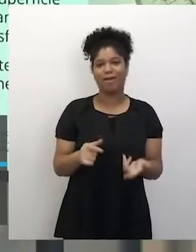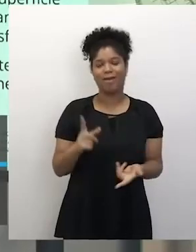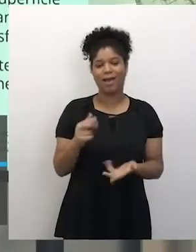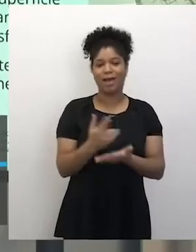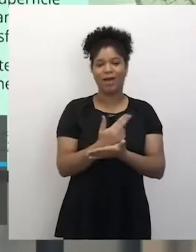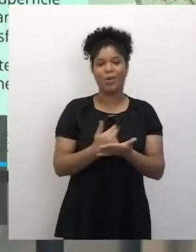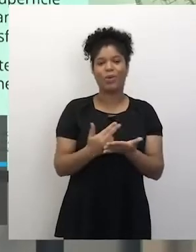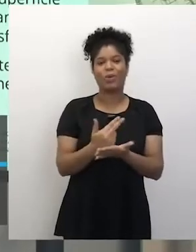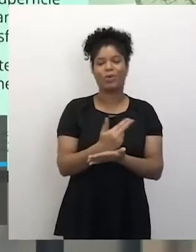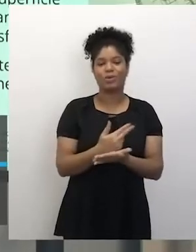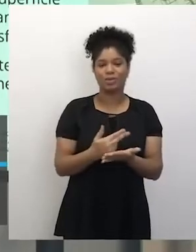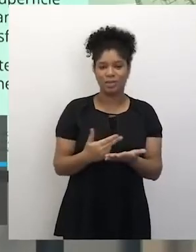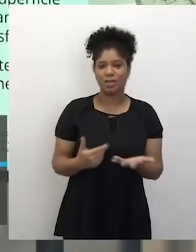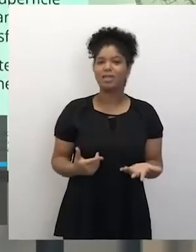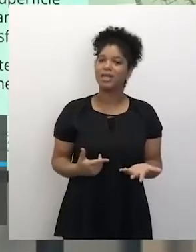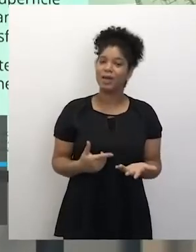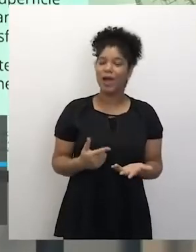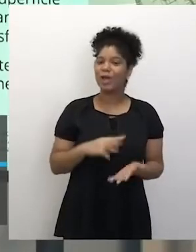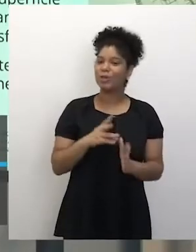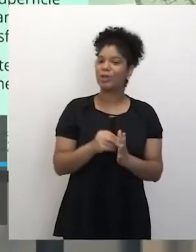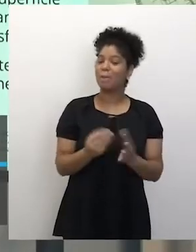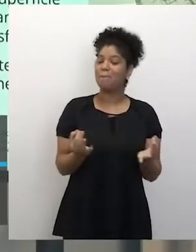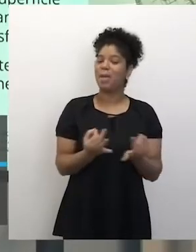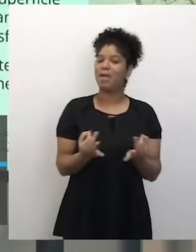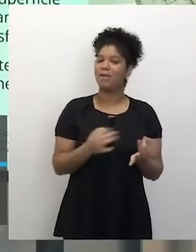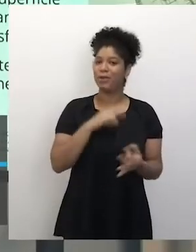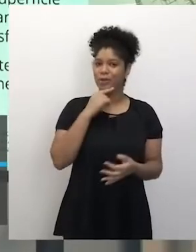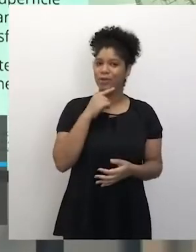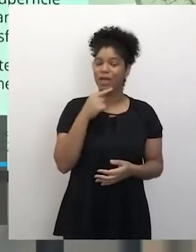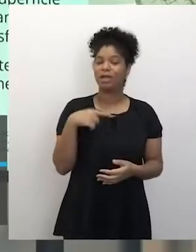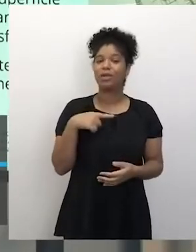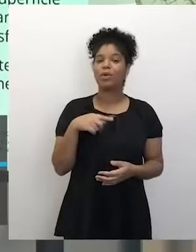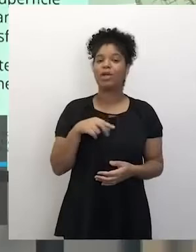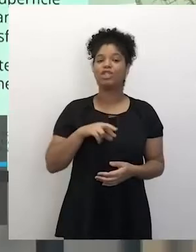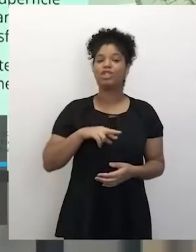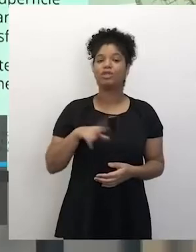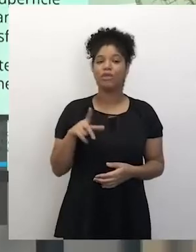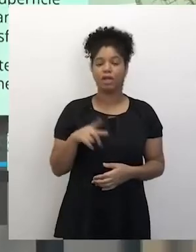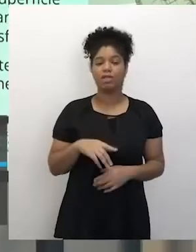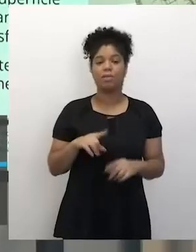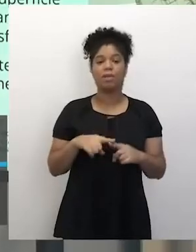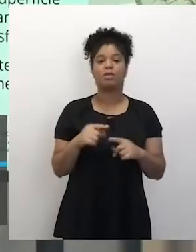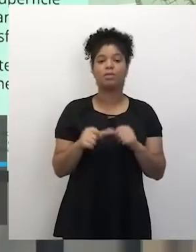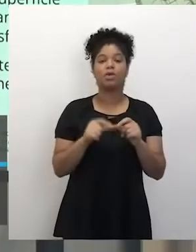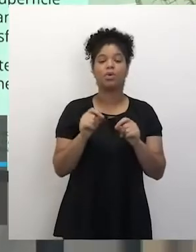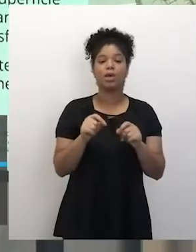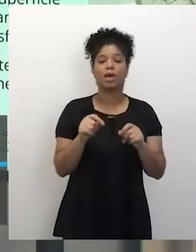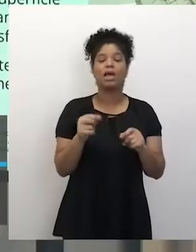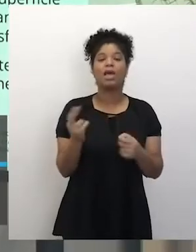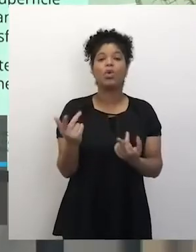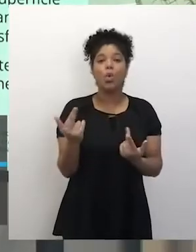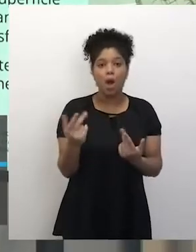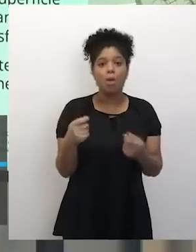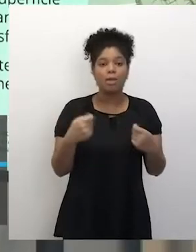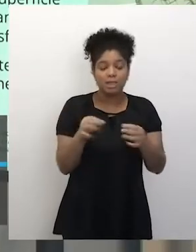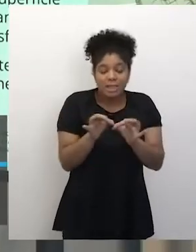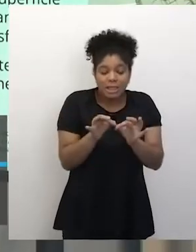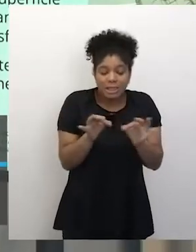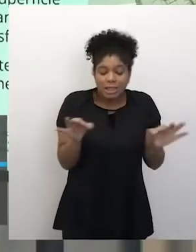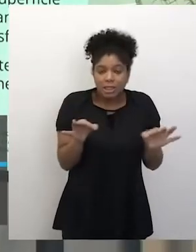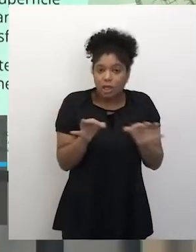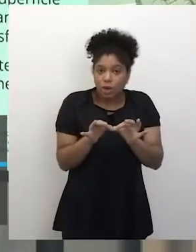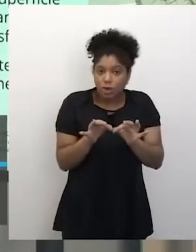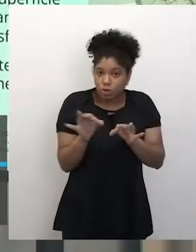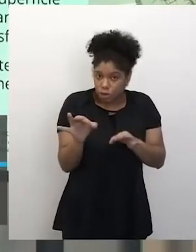tem sempre lá as suas dimensões alteradas. O que não pode alterar, né, é o espaço correto na qual